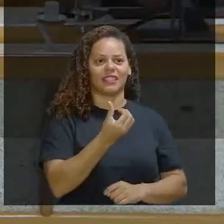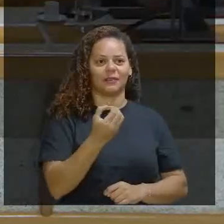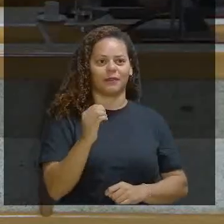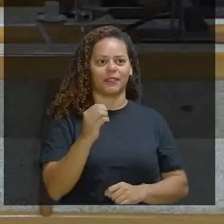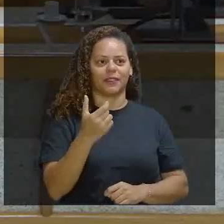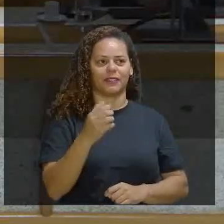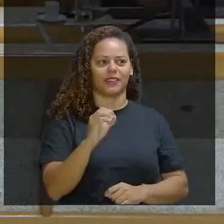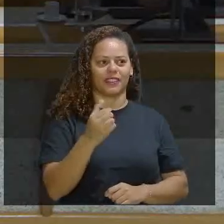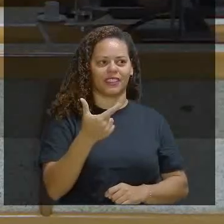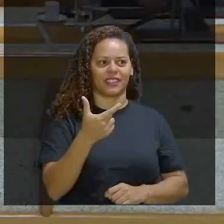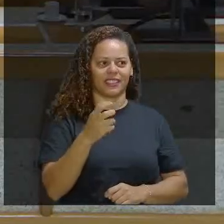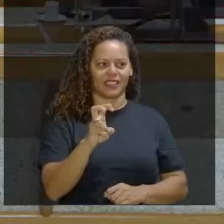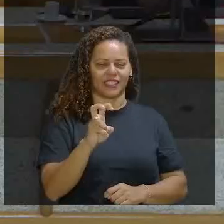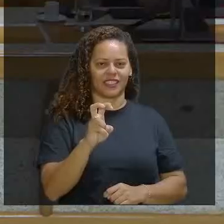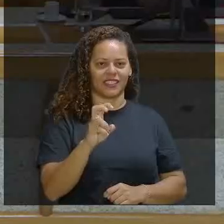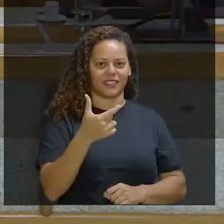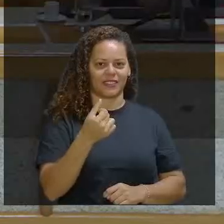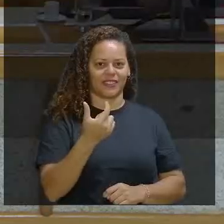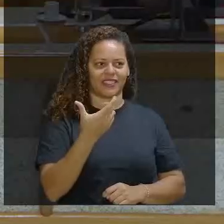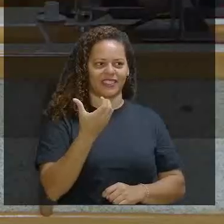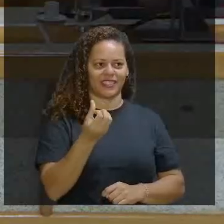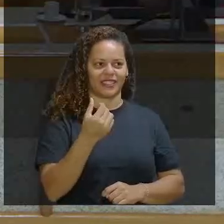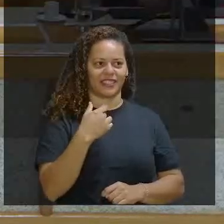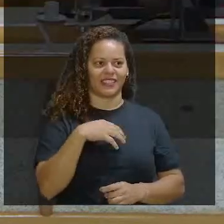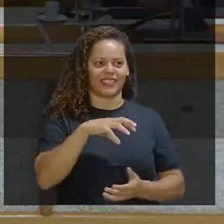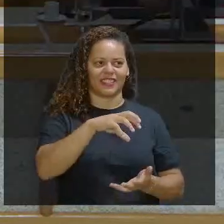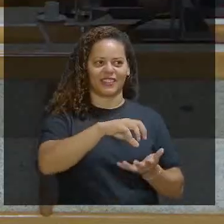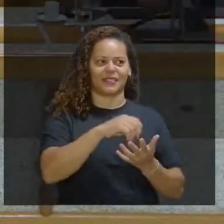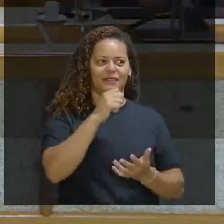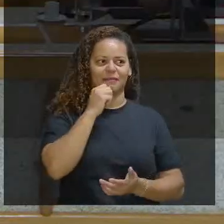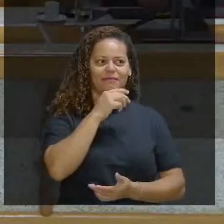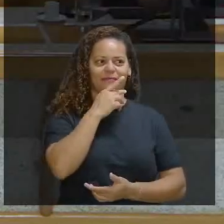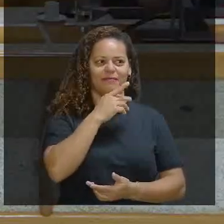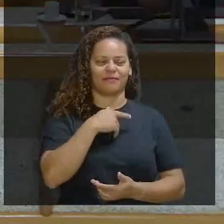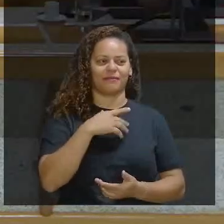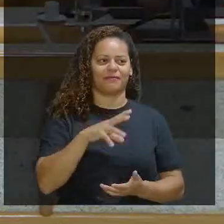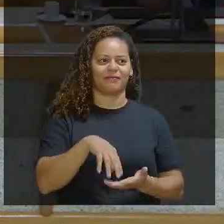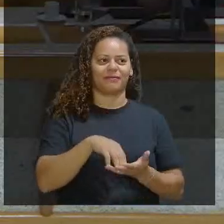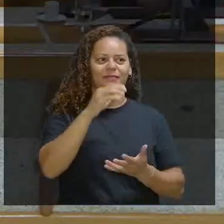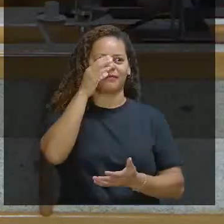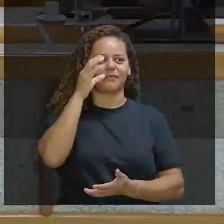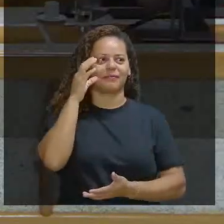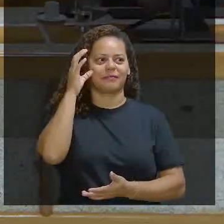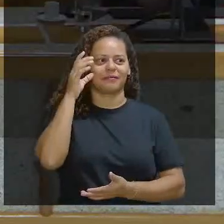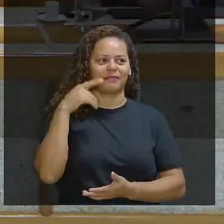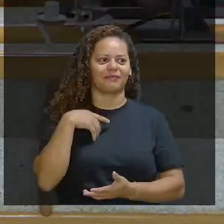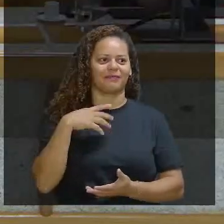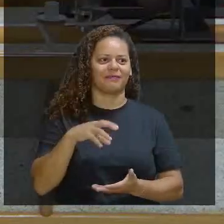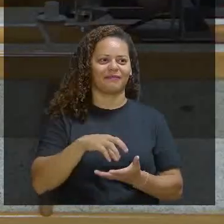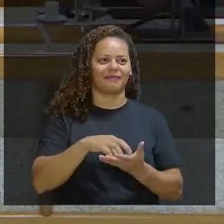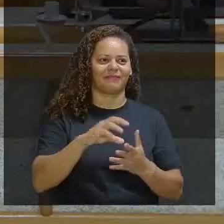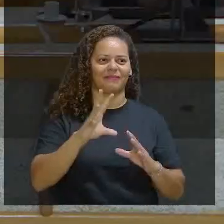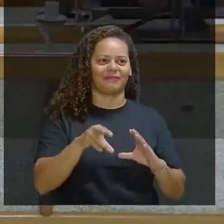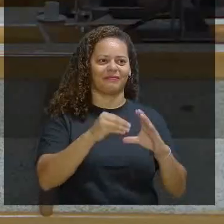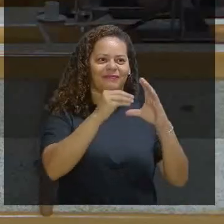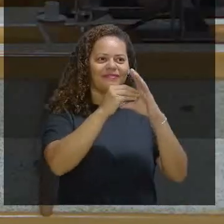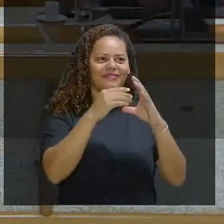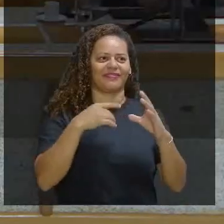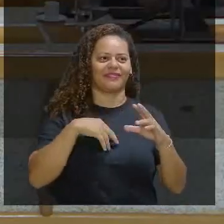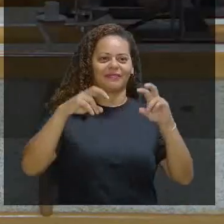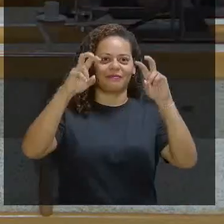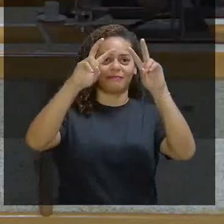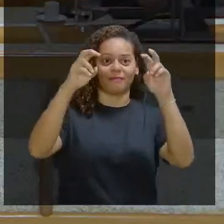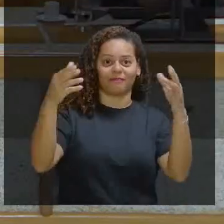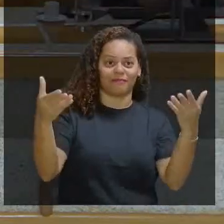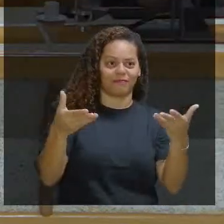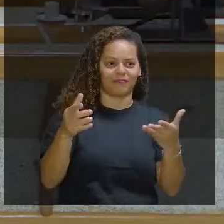06.025 de 2026, a origem é Macapá, relator juiz Carmo Antônio, interessado Tribunal Regional Eleitoral do Amapá, e o